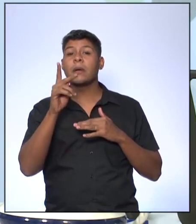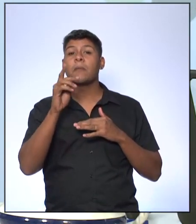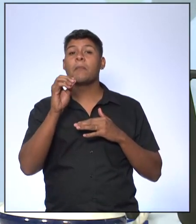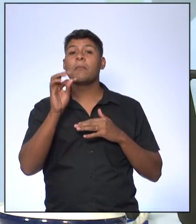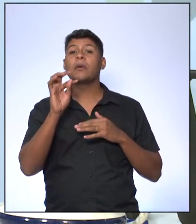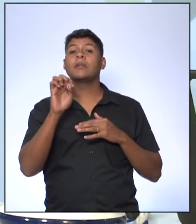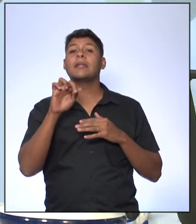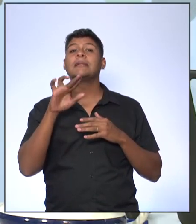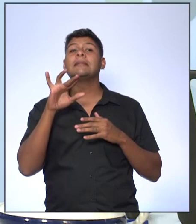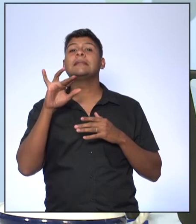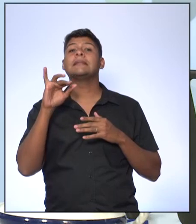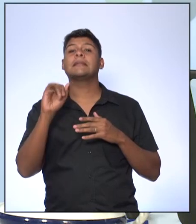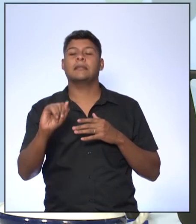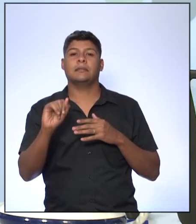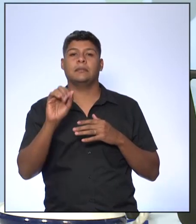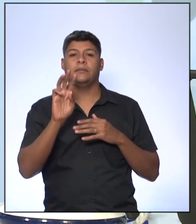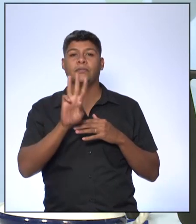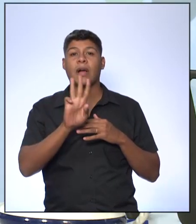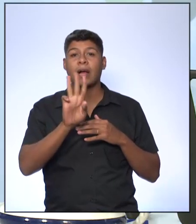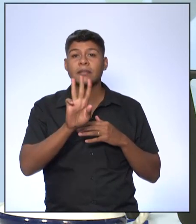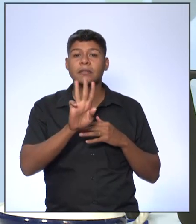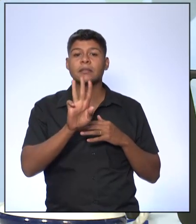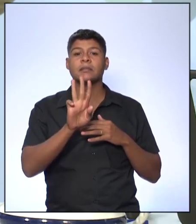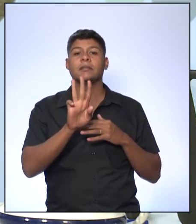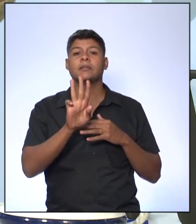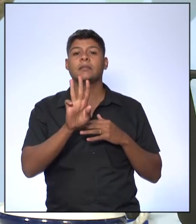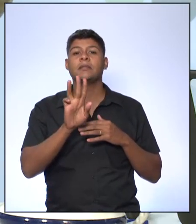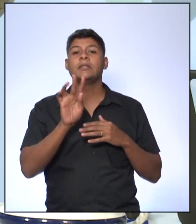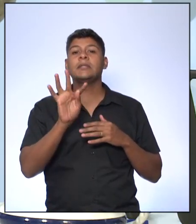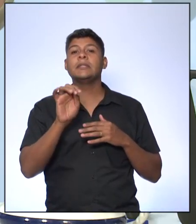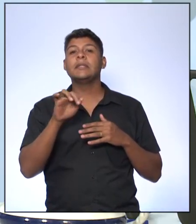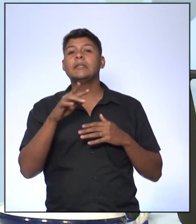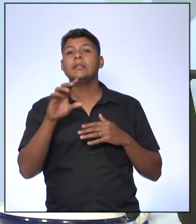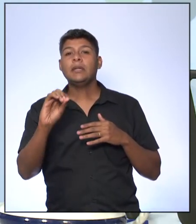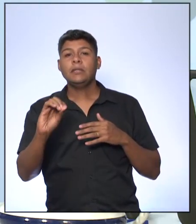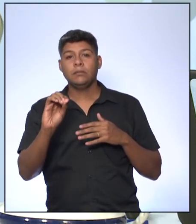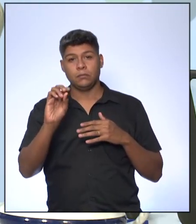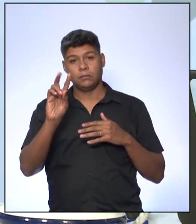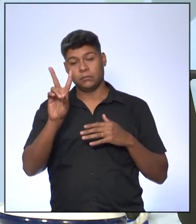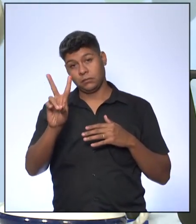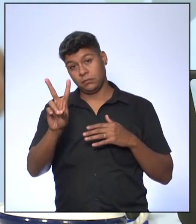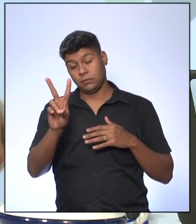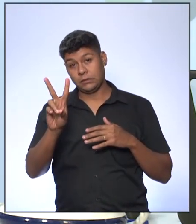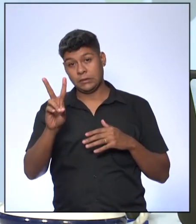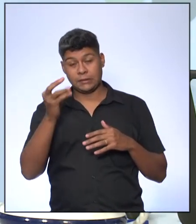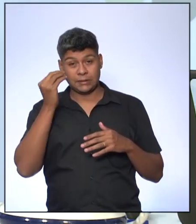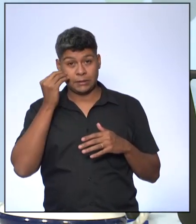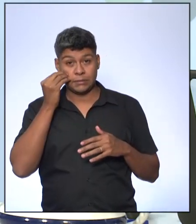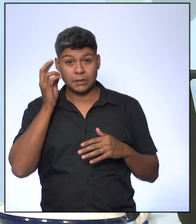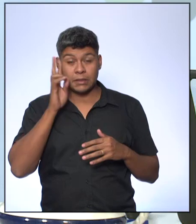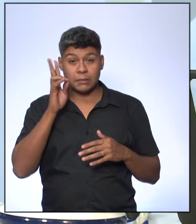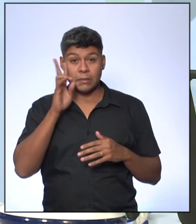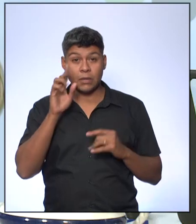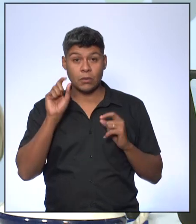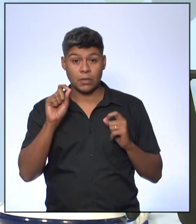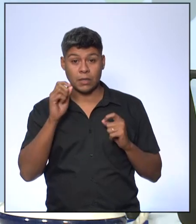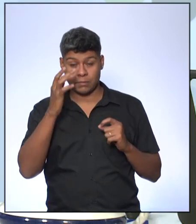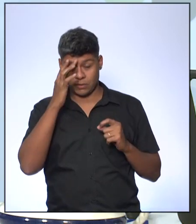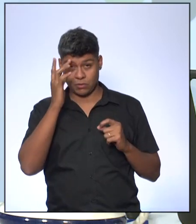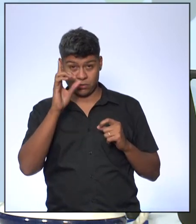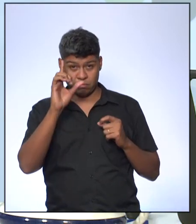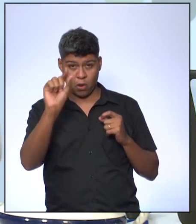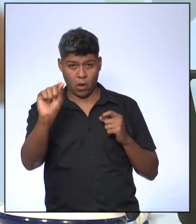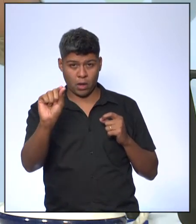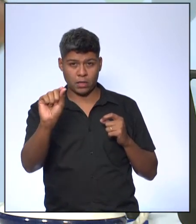potência, watts, tensão, volts. Sabe como você lembrar isso? Você quer que a pessoa vá